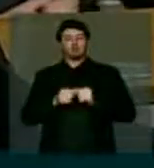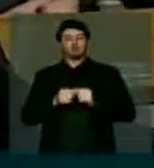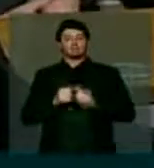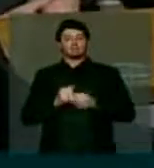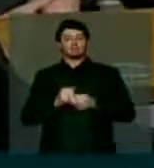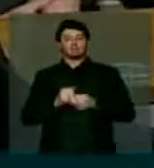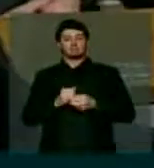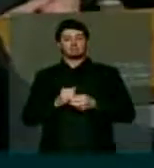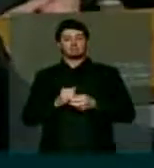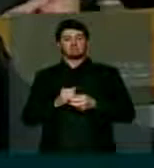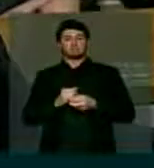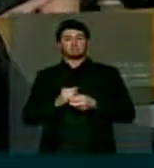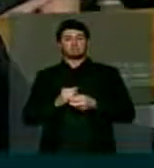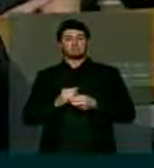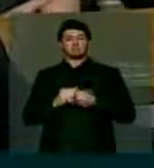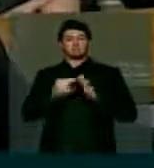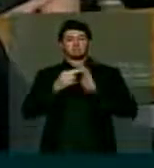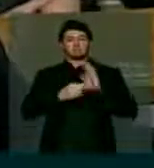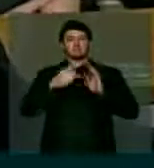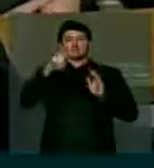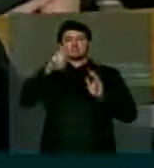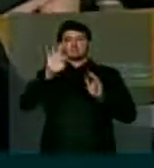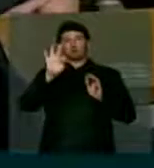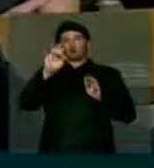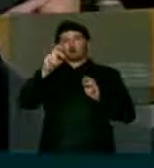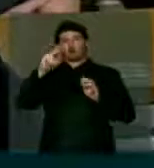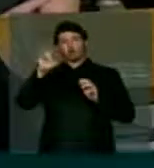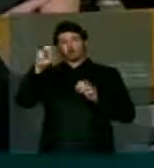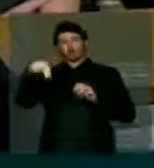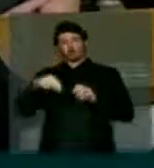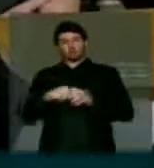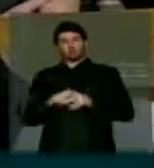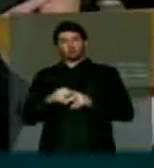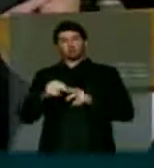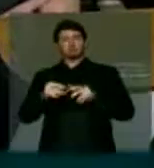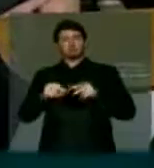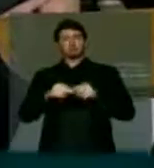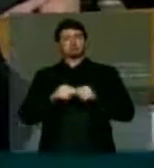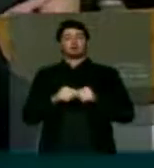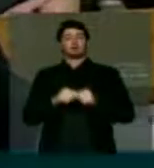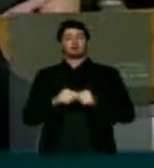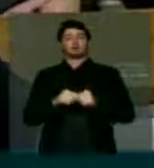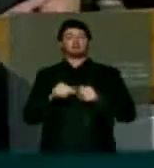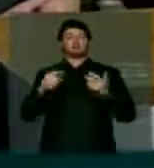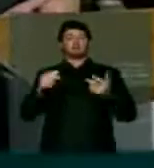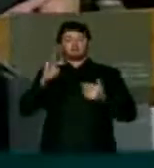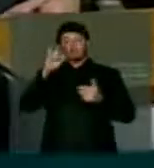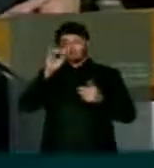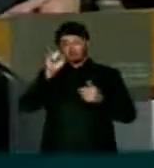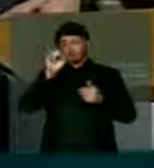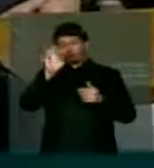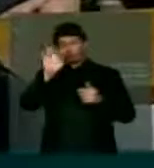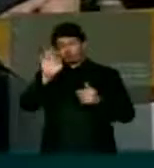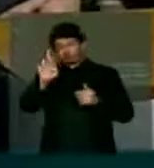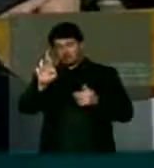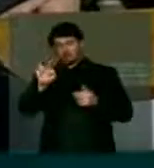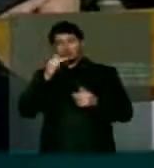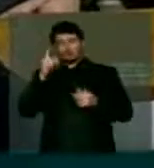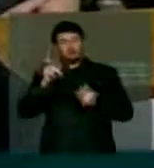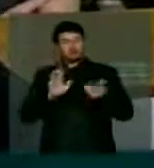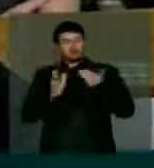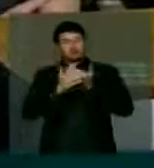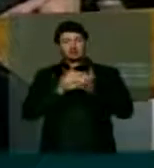seu parecer, a menção à cláusula put option. Sim. E a presidente Graça Fortes afirmou que este anexo